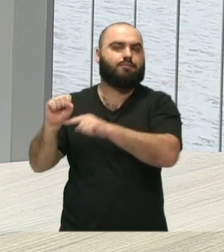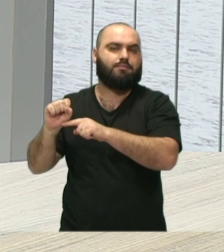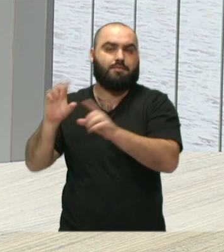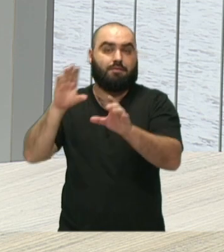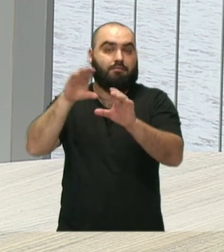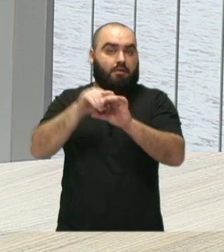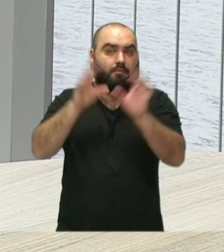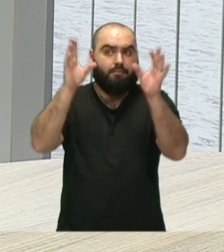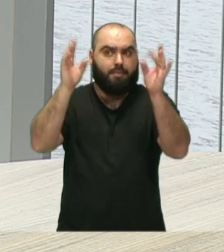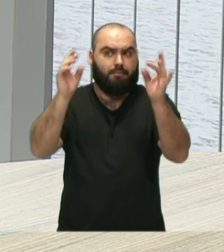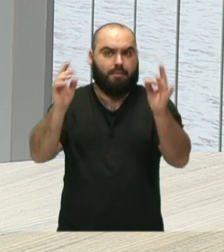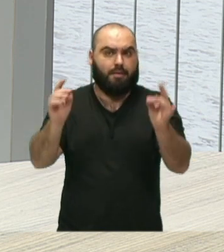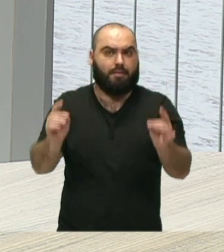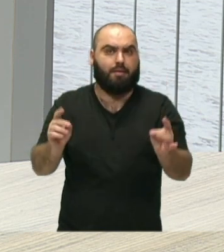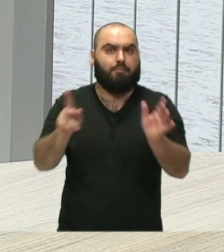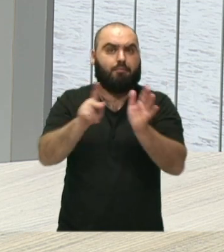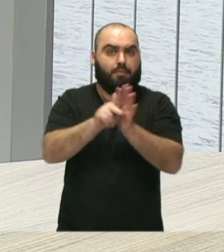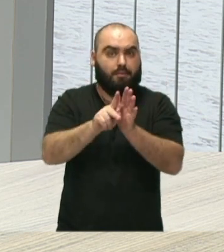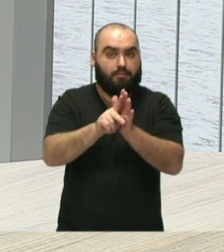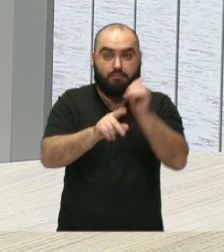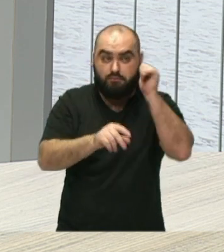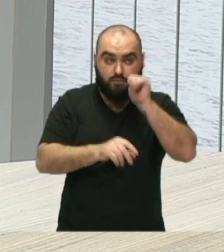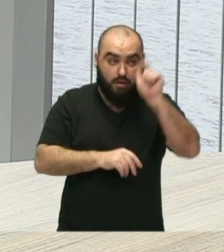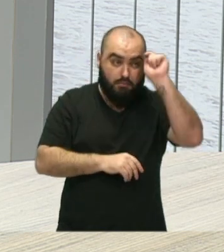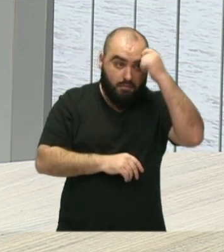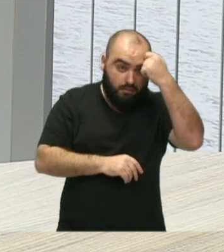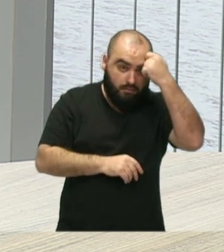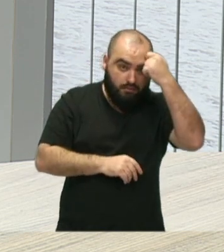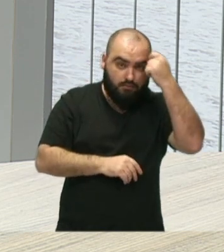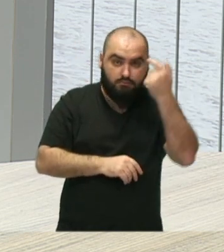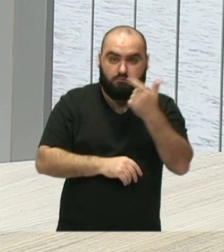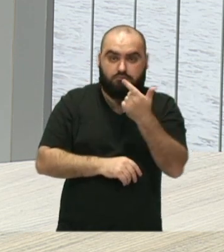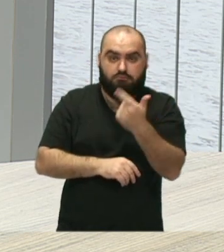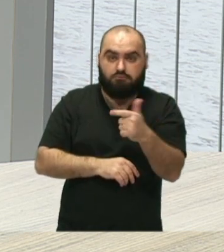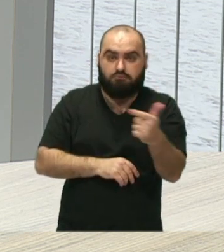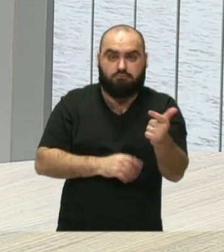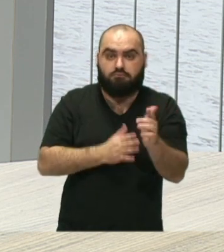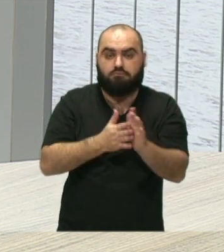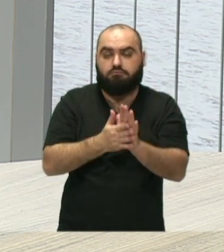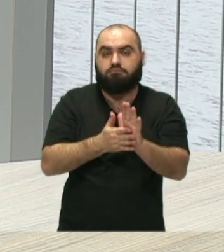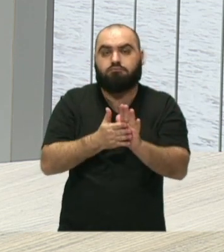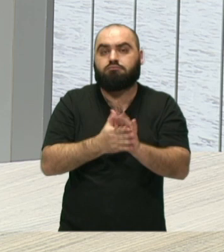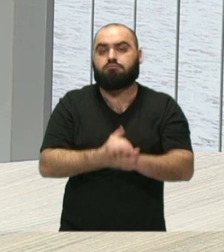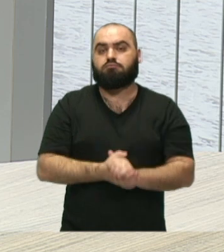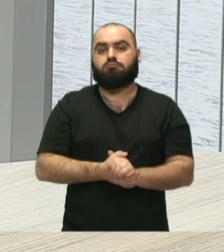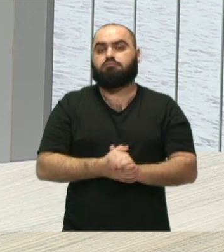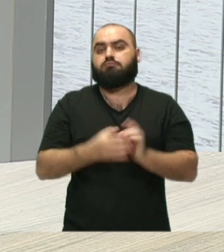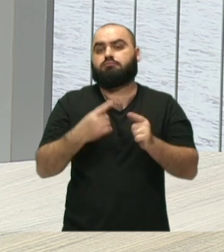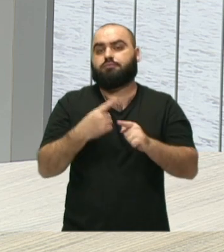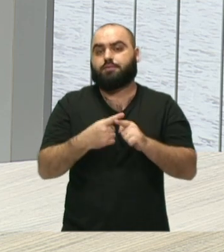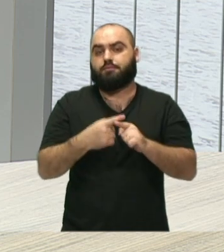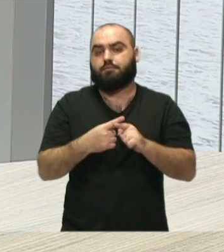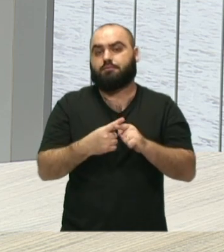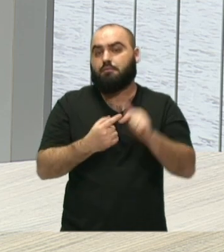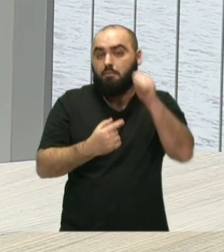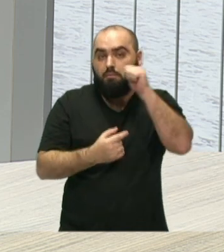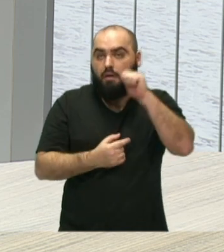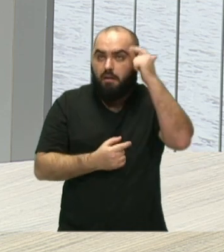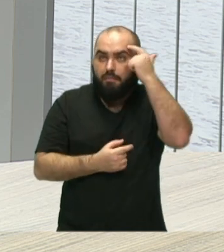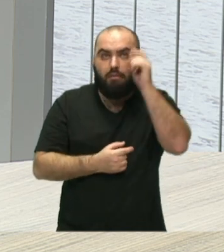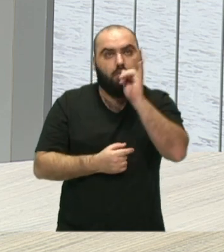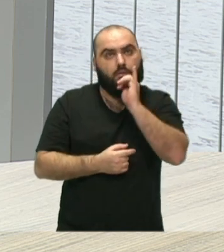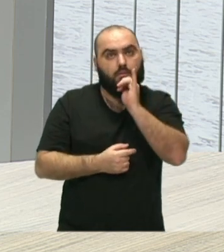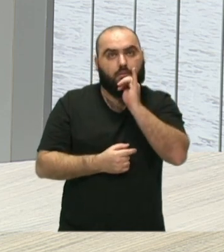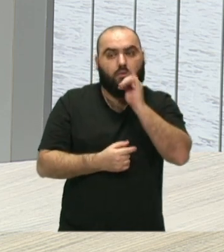das especificidades das mulheres pretas, onde, para além de tudo isso, quando elas pensam